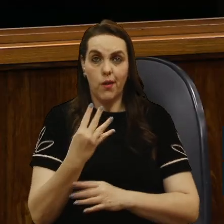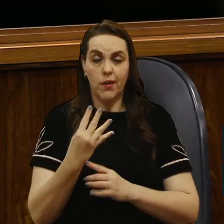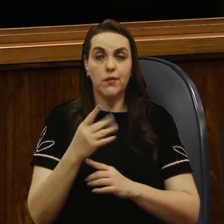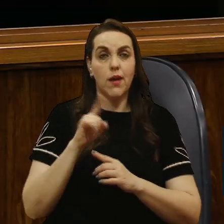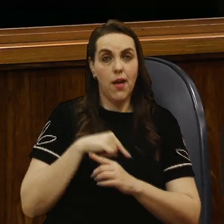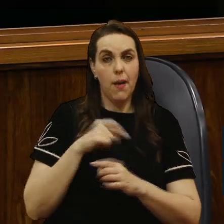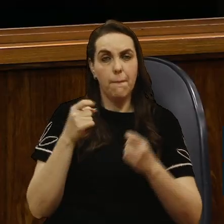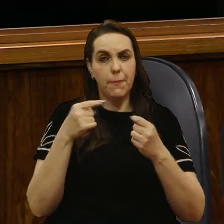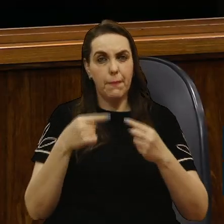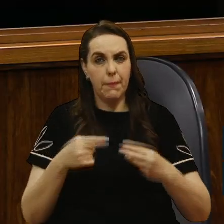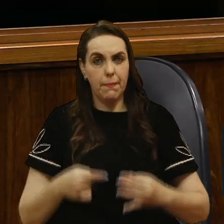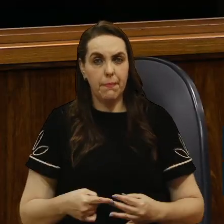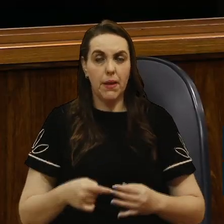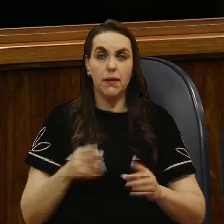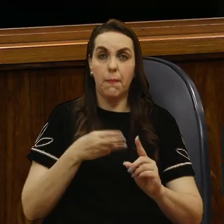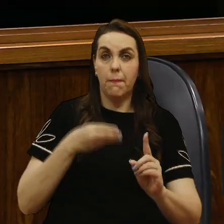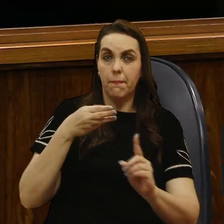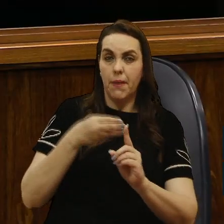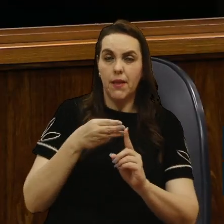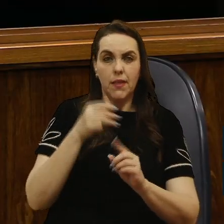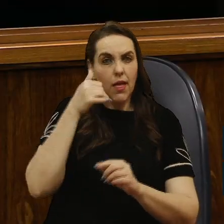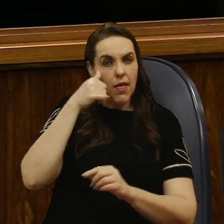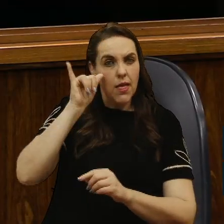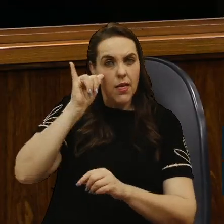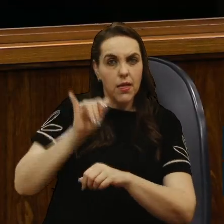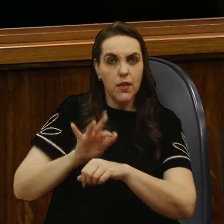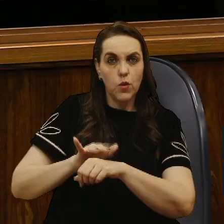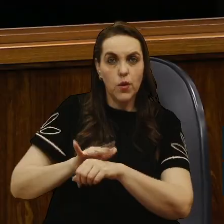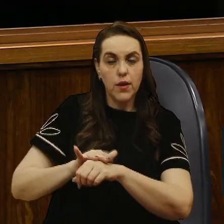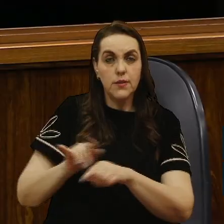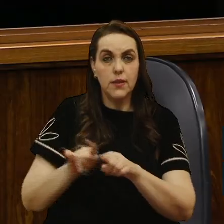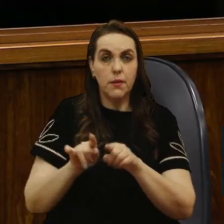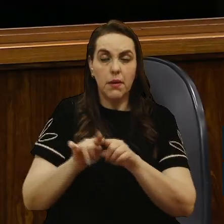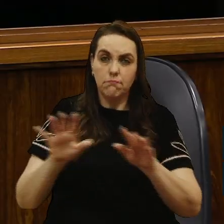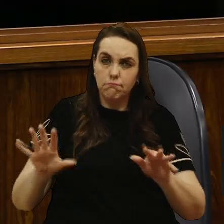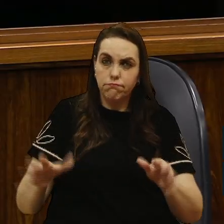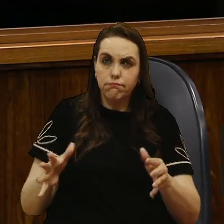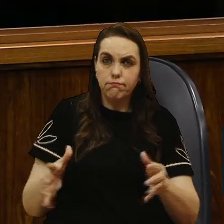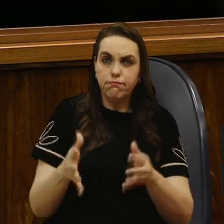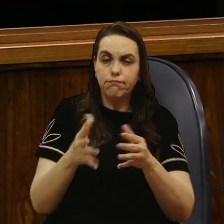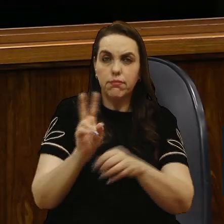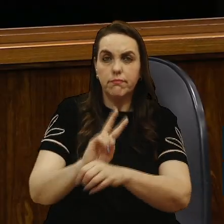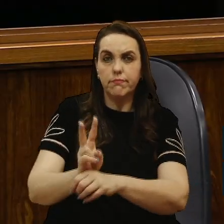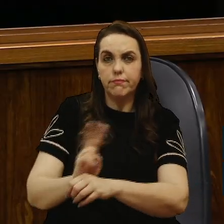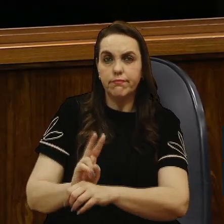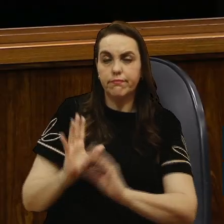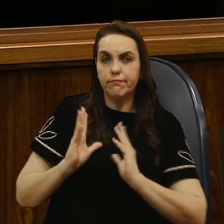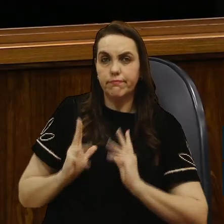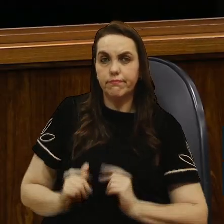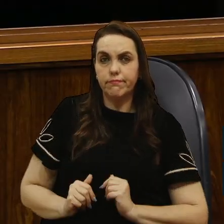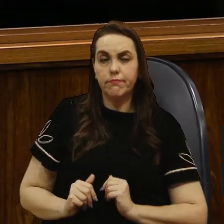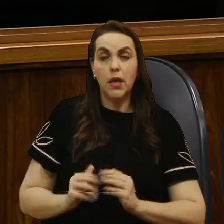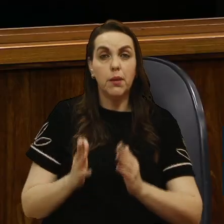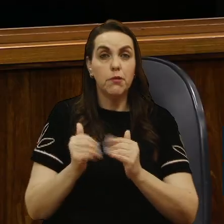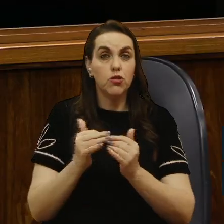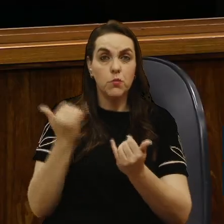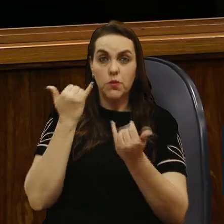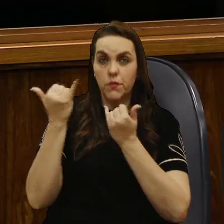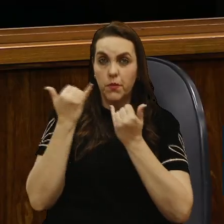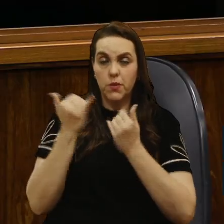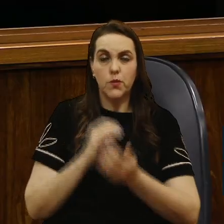estabelece metas relacionadas à prevenção de doenças e ao fortalecimento da vigilância sanitária, solicita-se